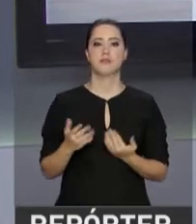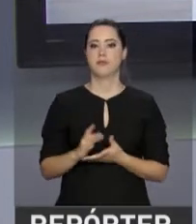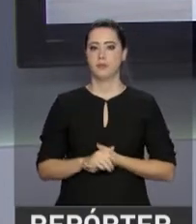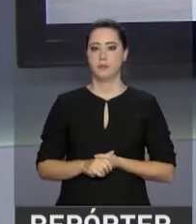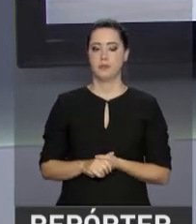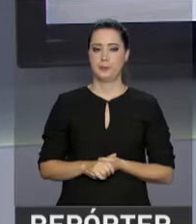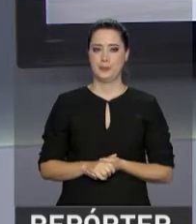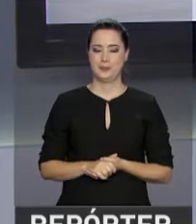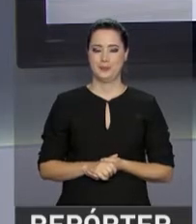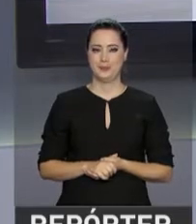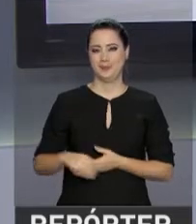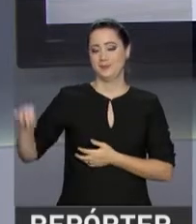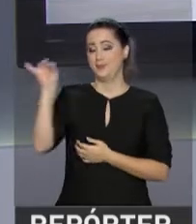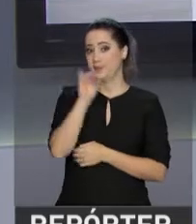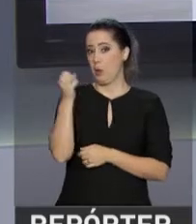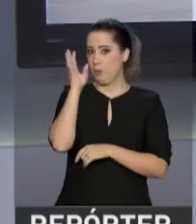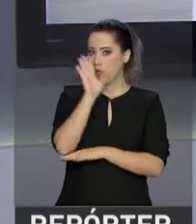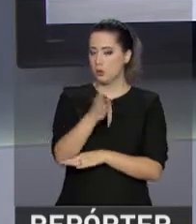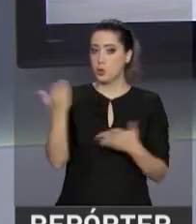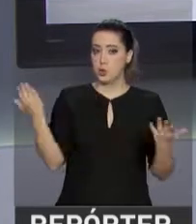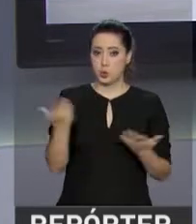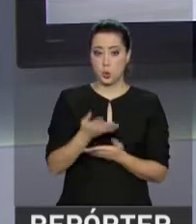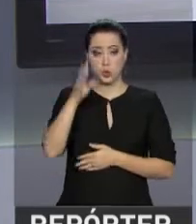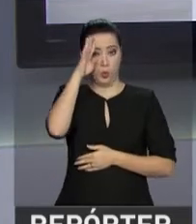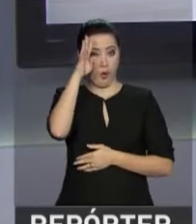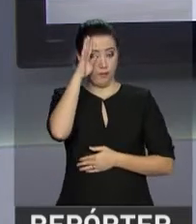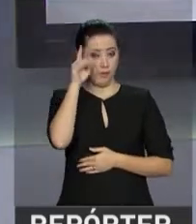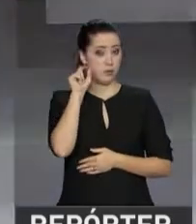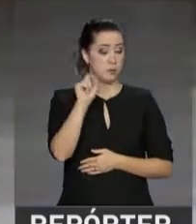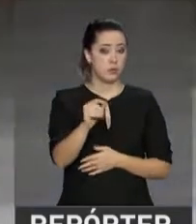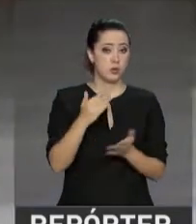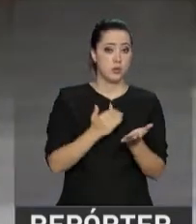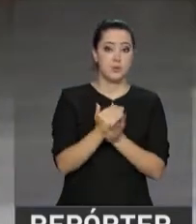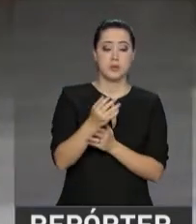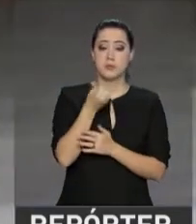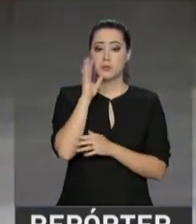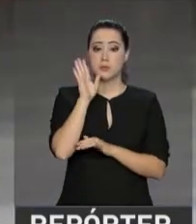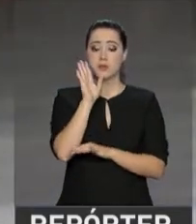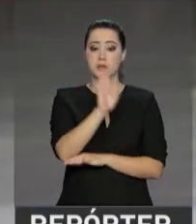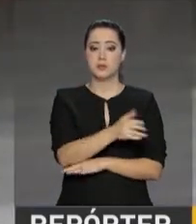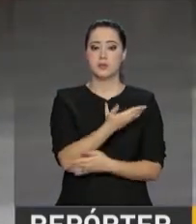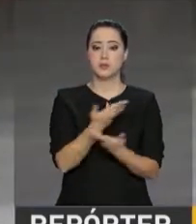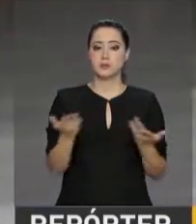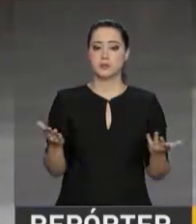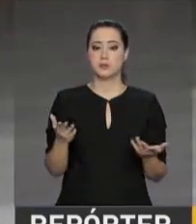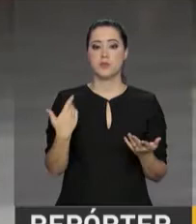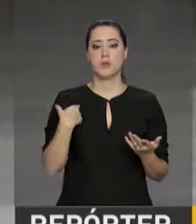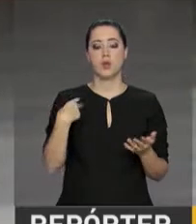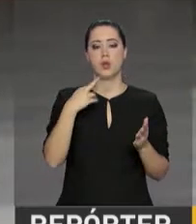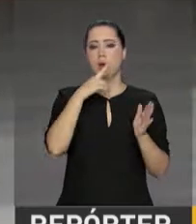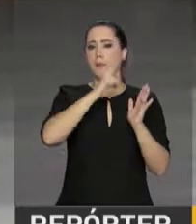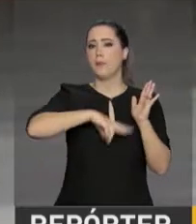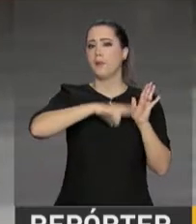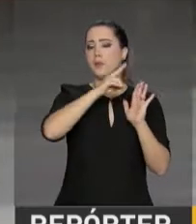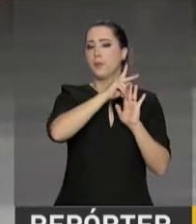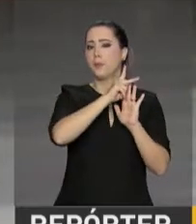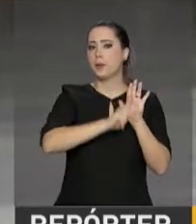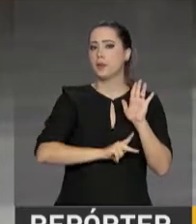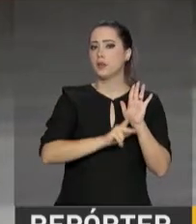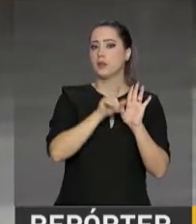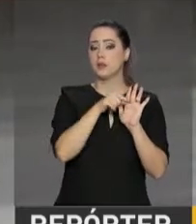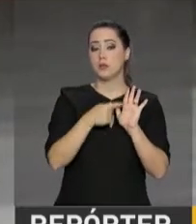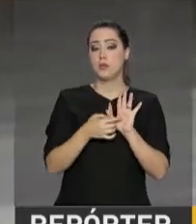sua tradição e gabriela a partir desta quarta feira boa tarde a todos o despacho do ministério da agricultura pecuária e